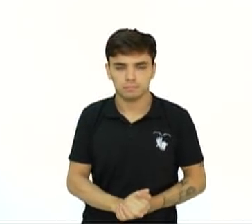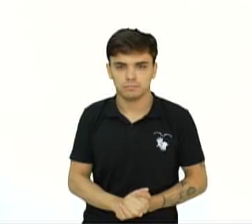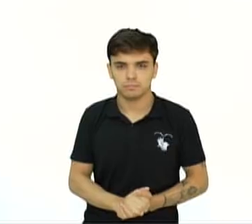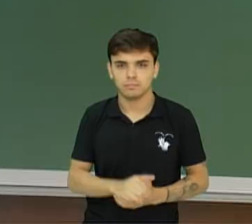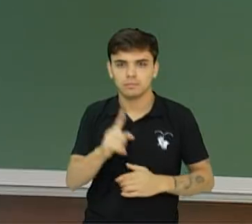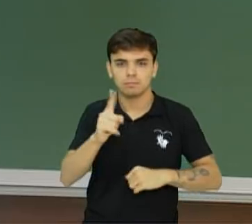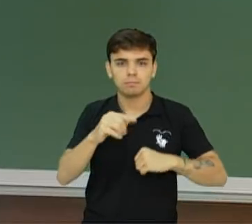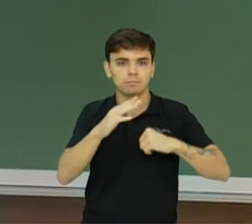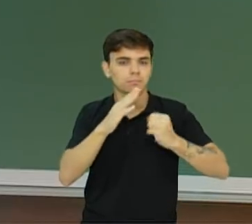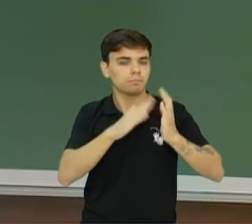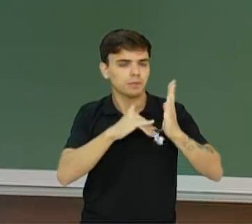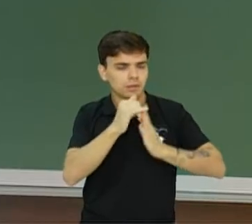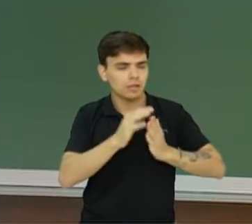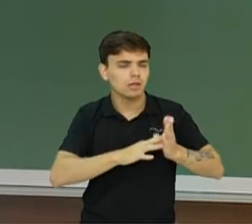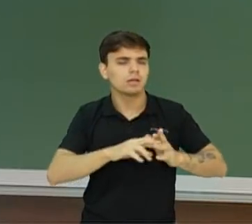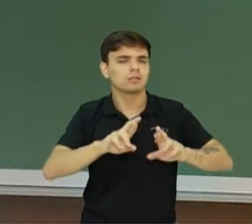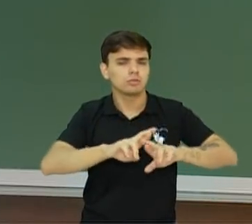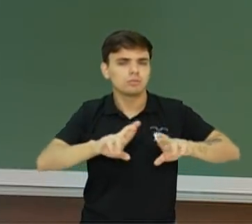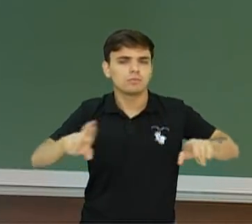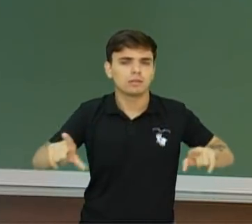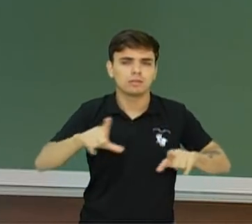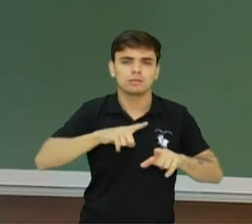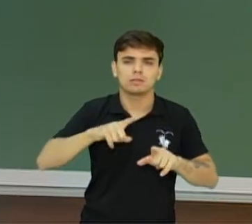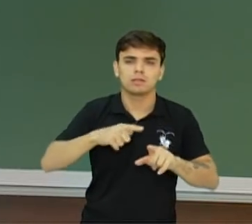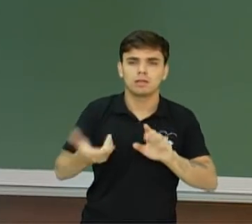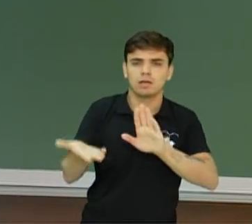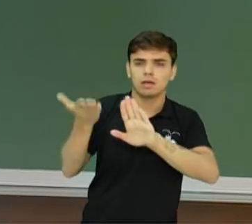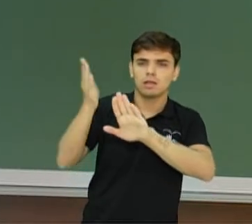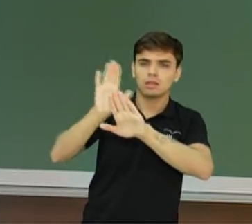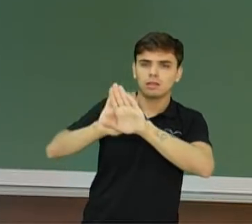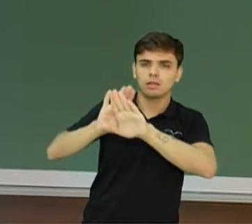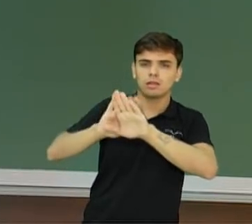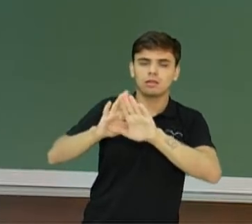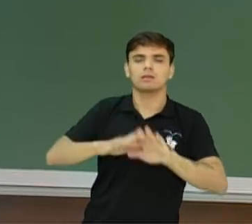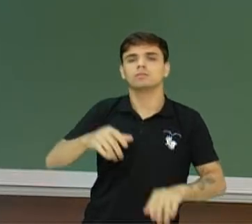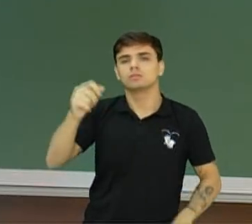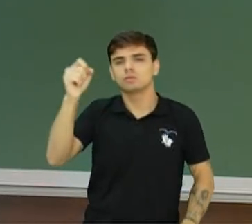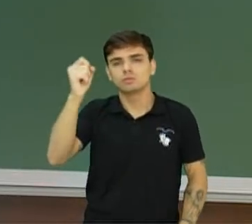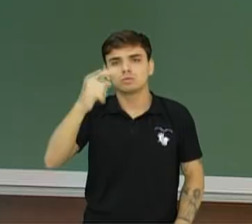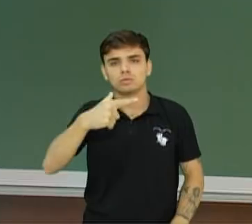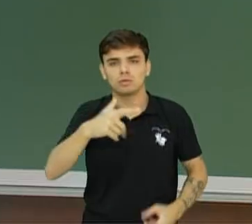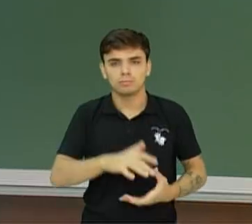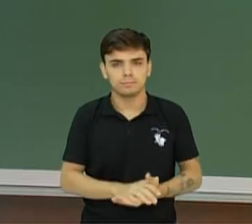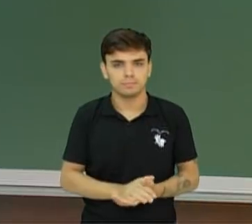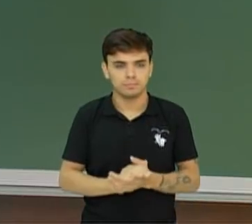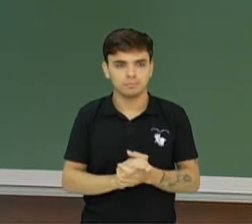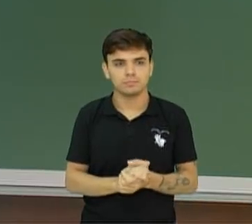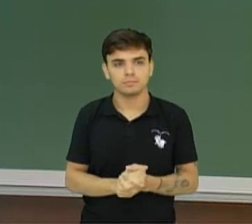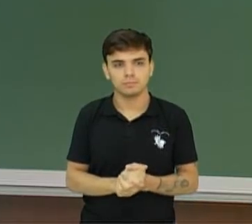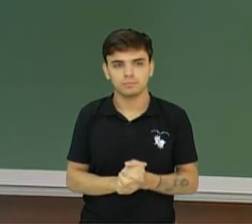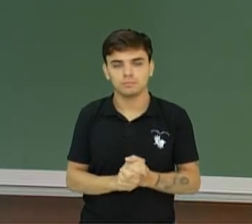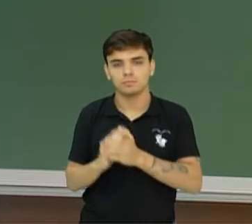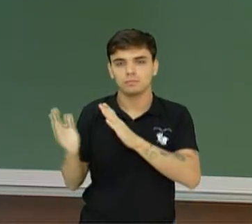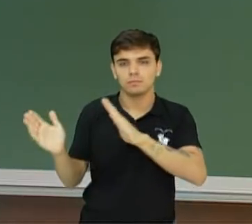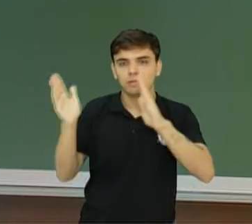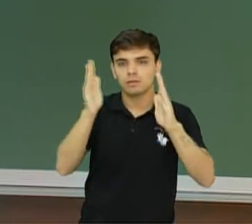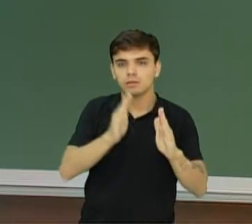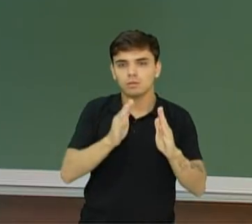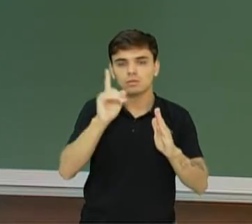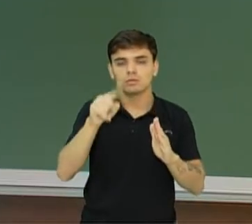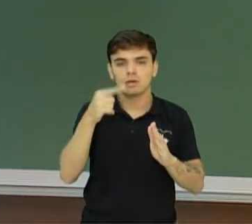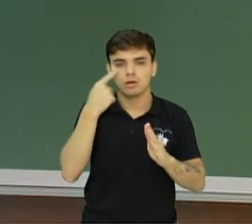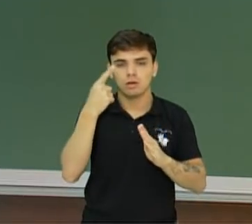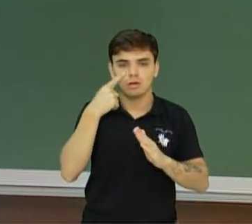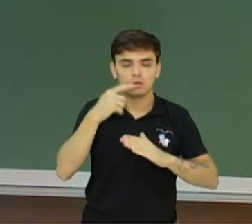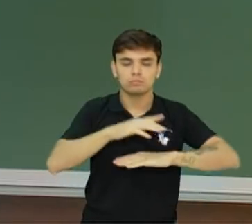forma diferente. Atrás tem um sol. E a segunda? A segunda é a Mona Lisa dos Simpsons. Quem é